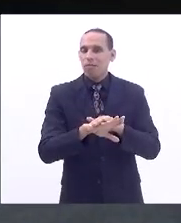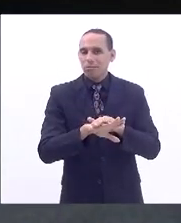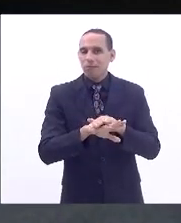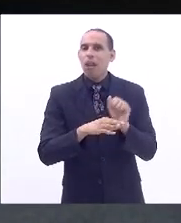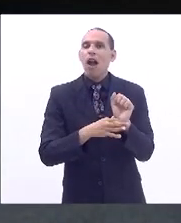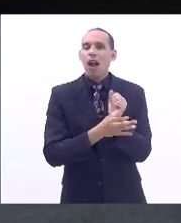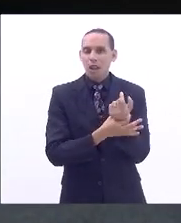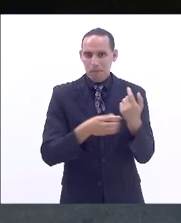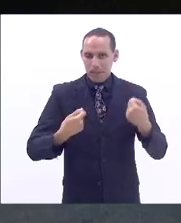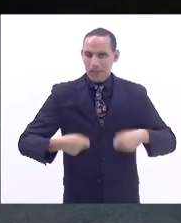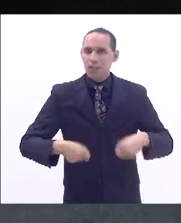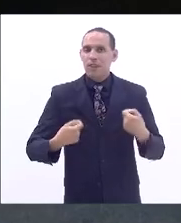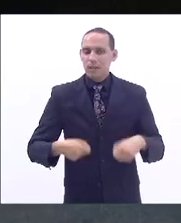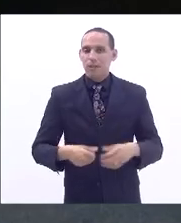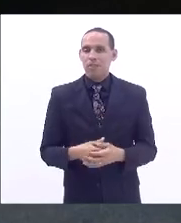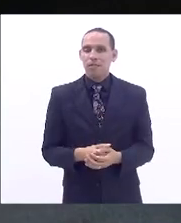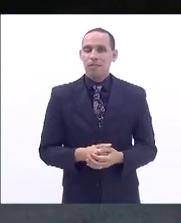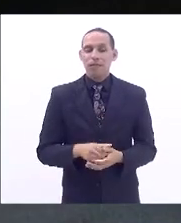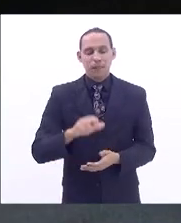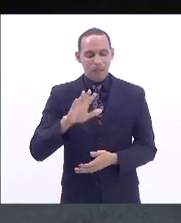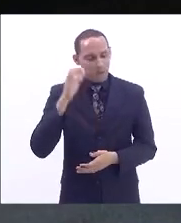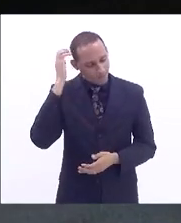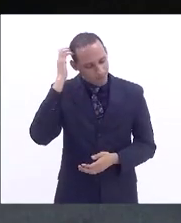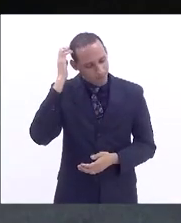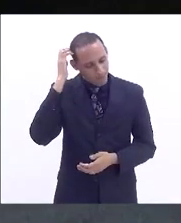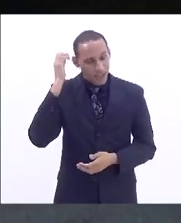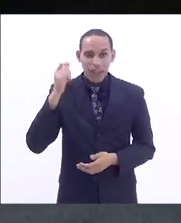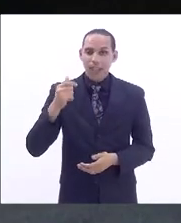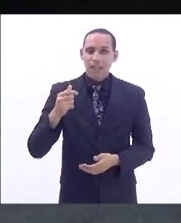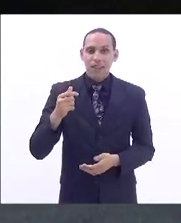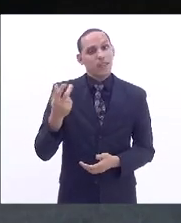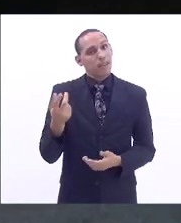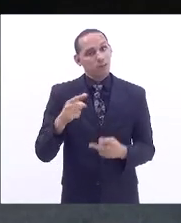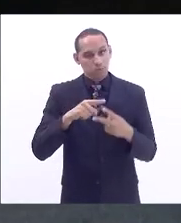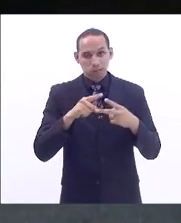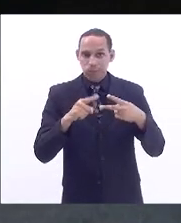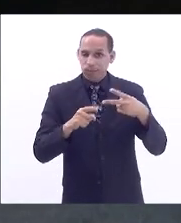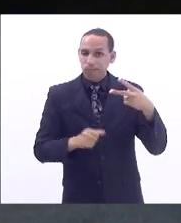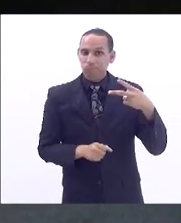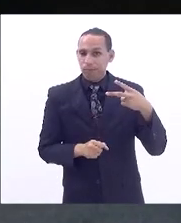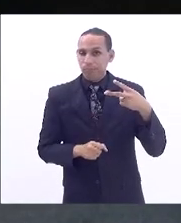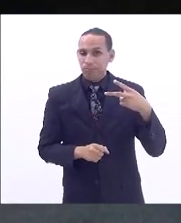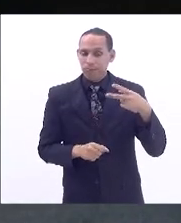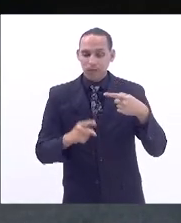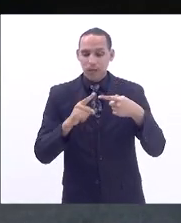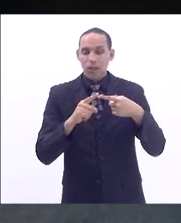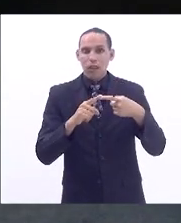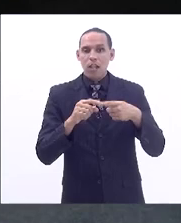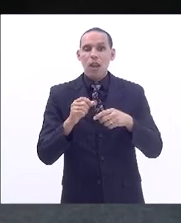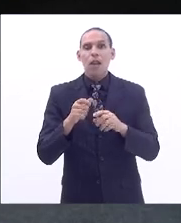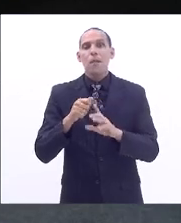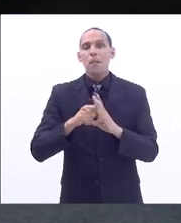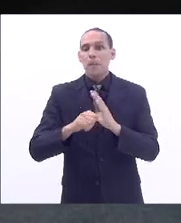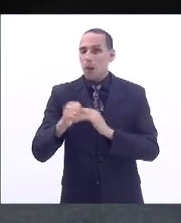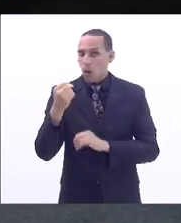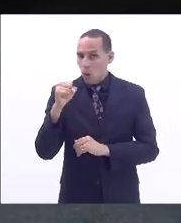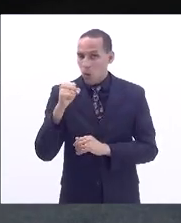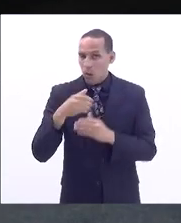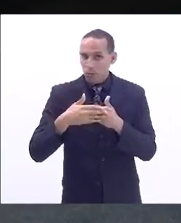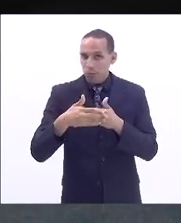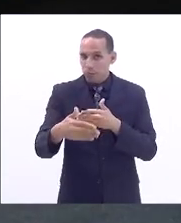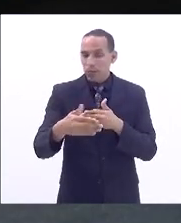só na verdade o que que você eu fico com duas coisas são eu oito meses para frente